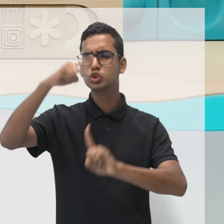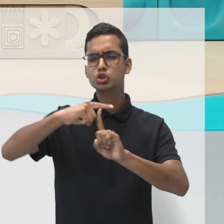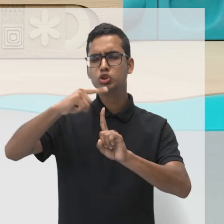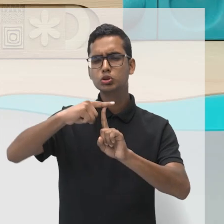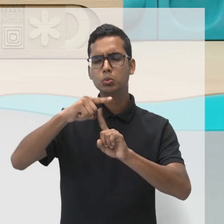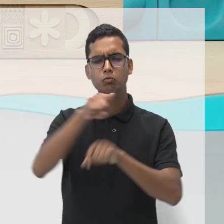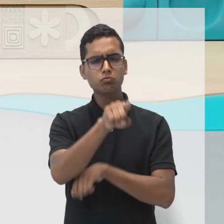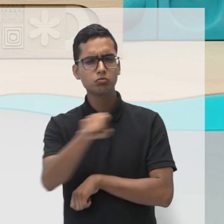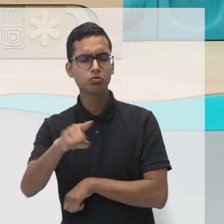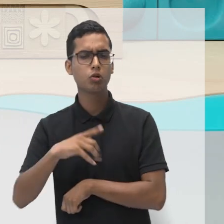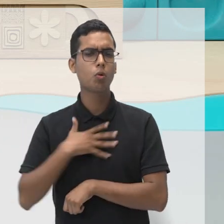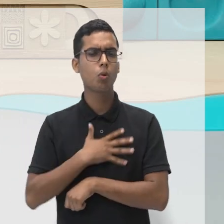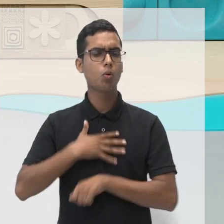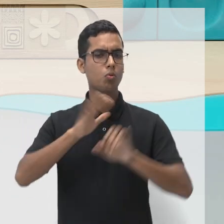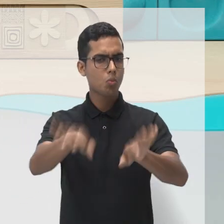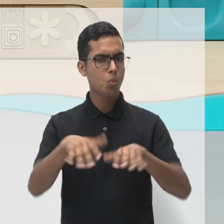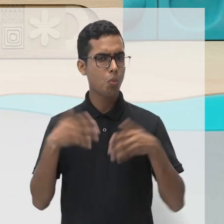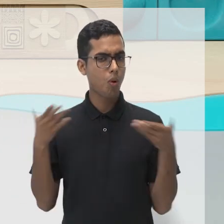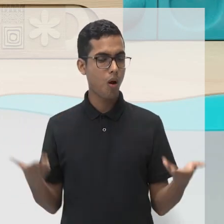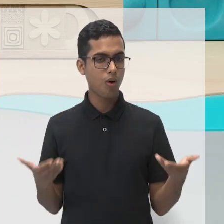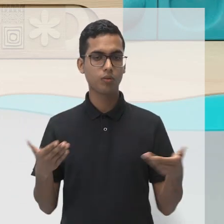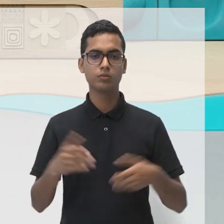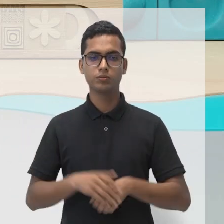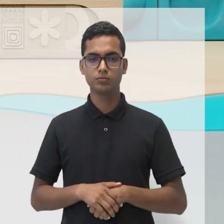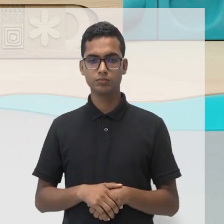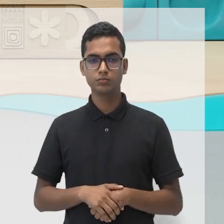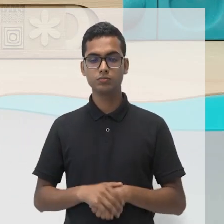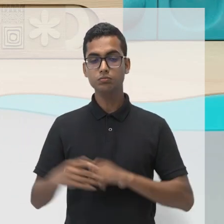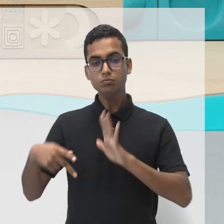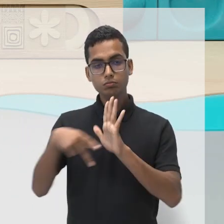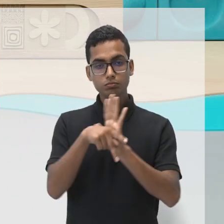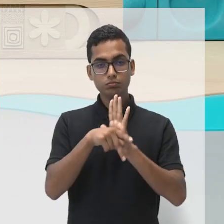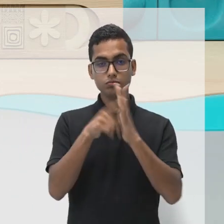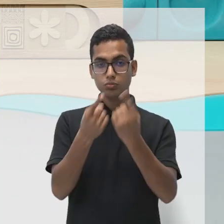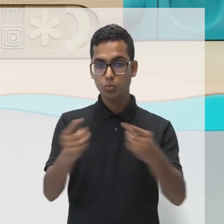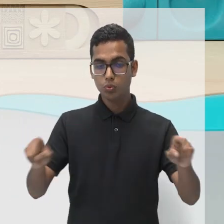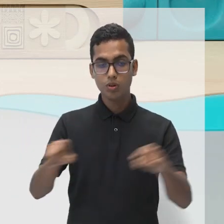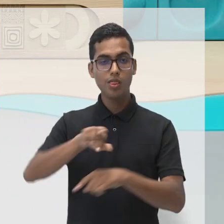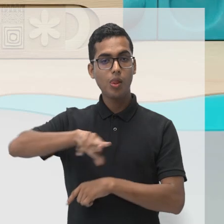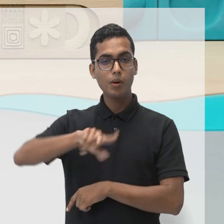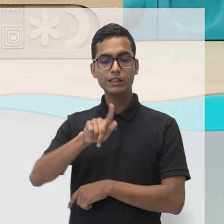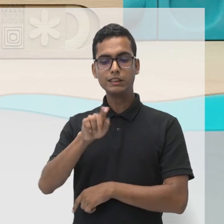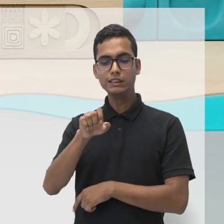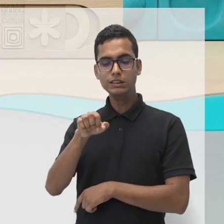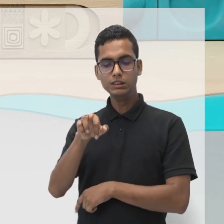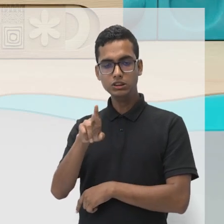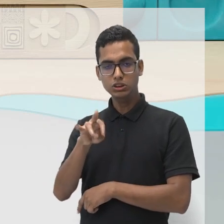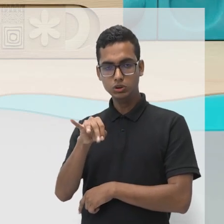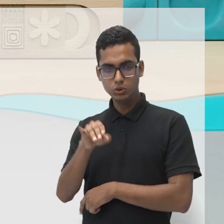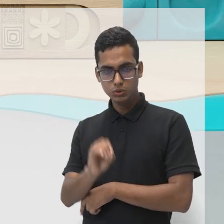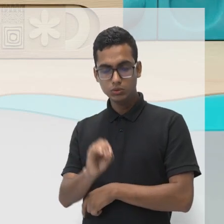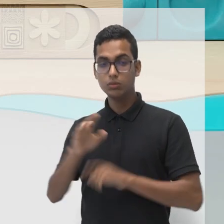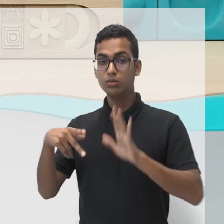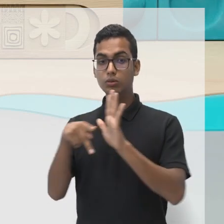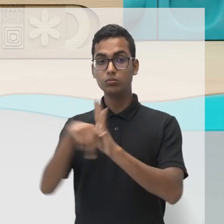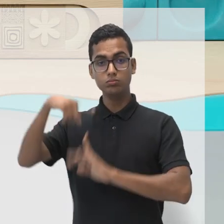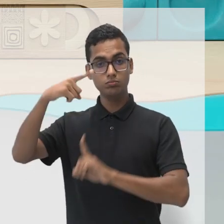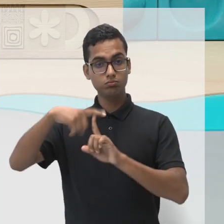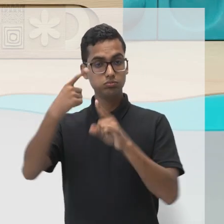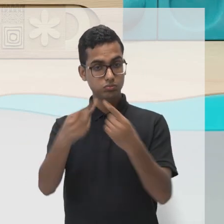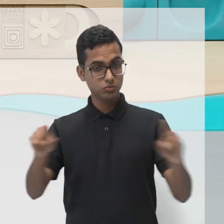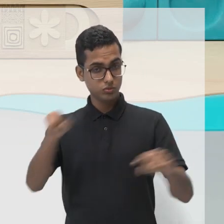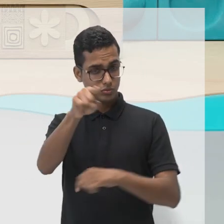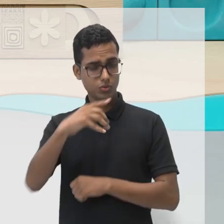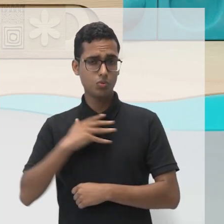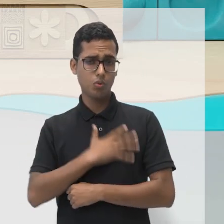gosta? Olha só, que tipo de música, eu não estou falando de gênero, tá? Estou falando que tipo de música você gosta. What kind of music do you like?